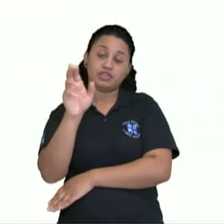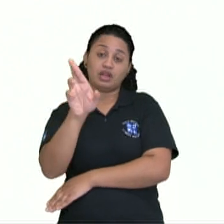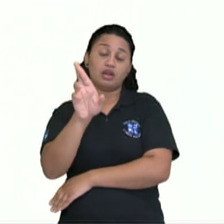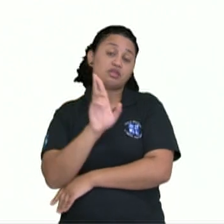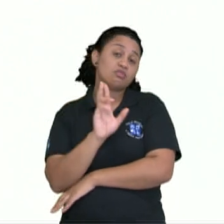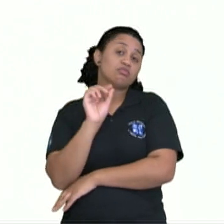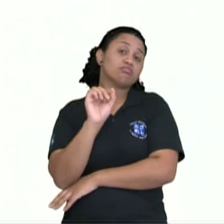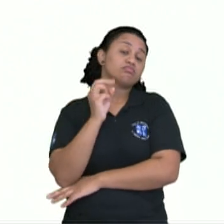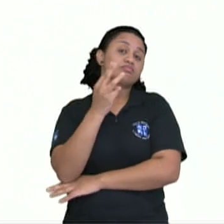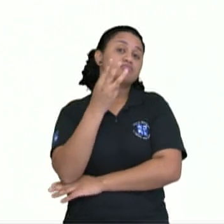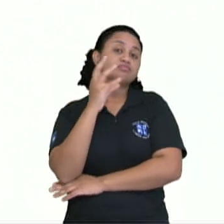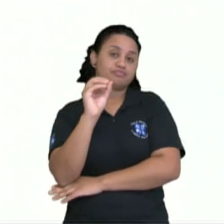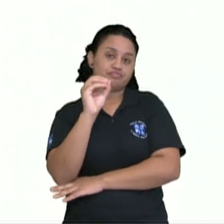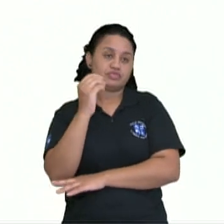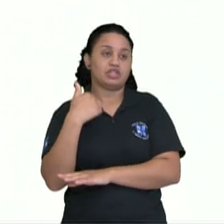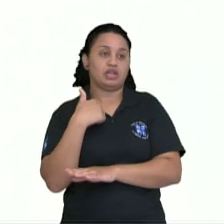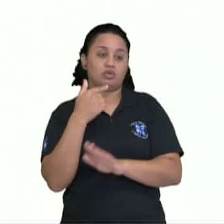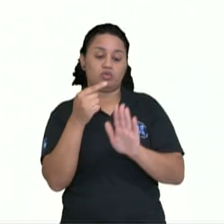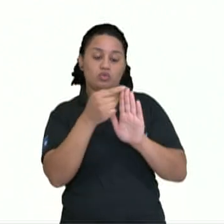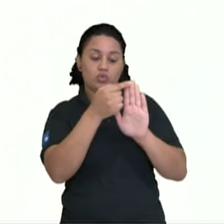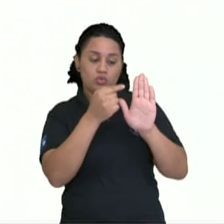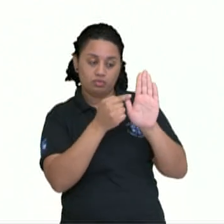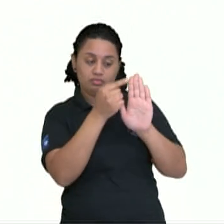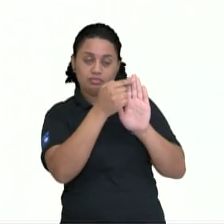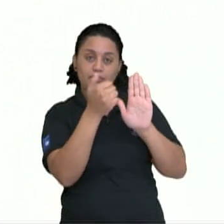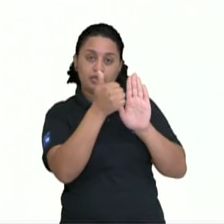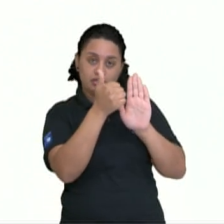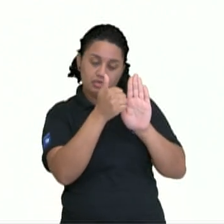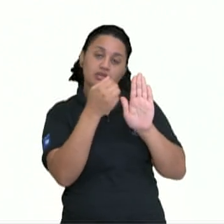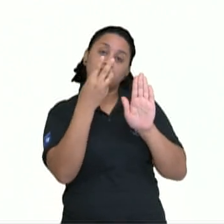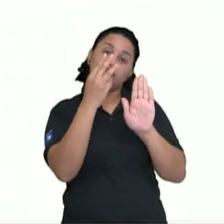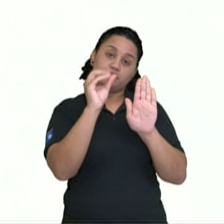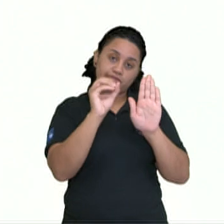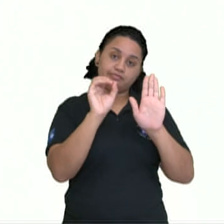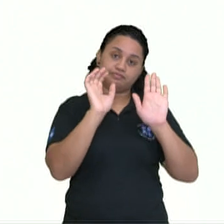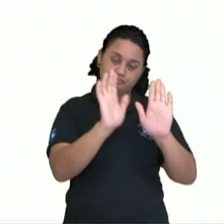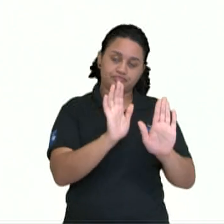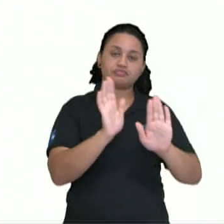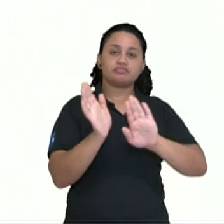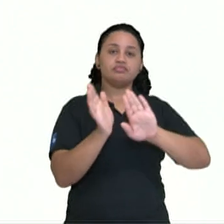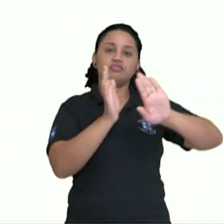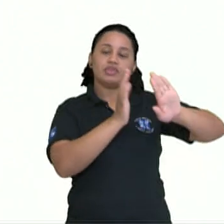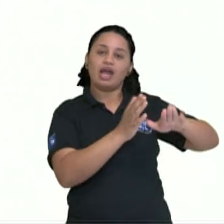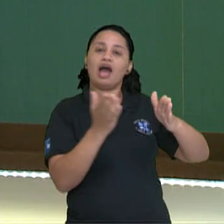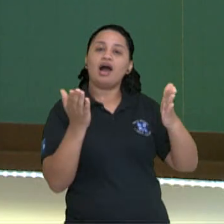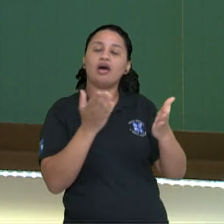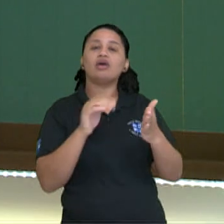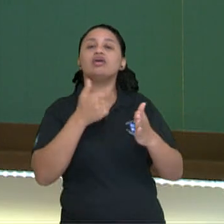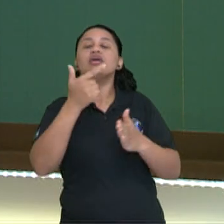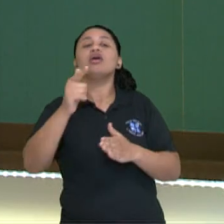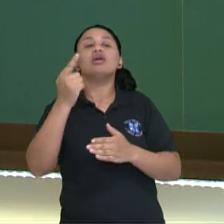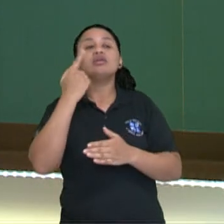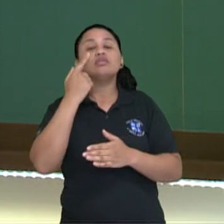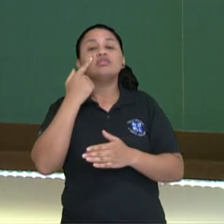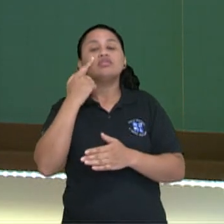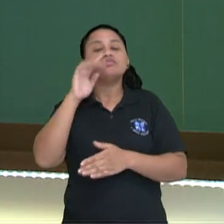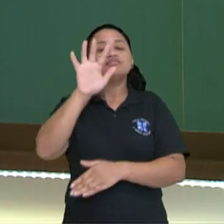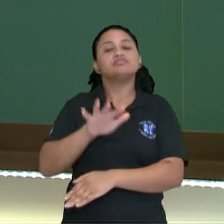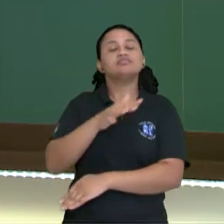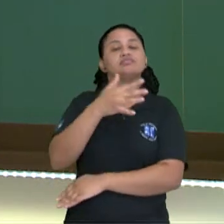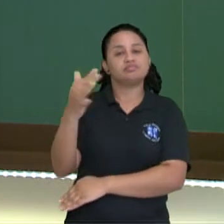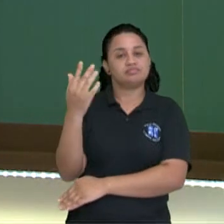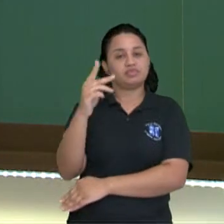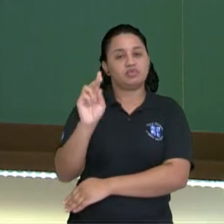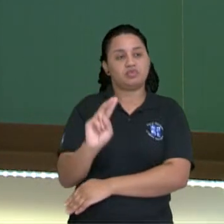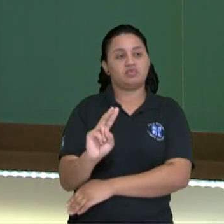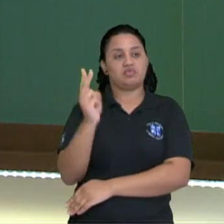que equivale ao ângulo de 30 graus. Ponto. Vamos para o próximo passo, que é olhar na tua tabela de